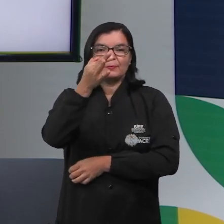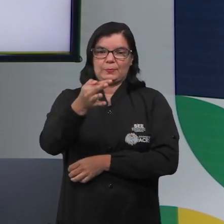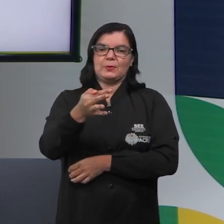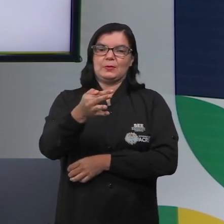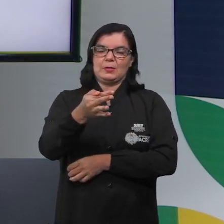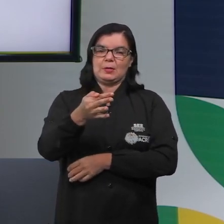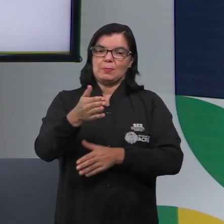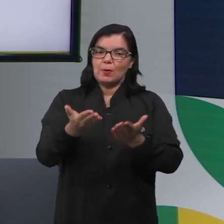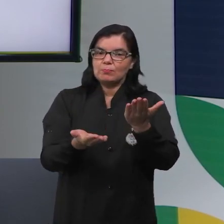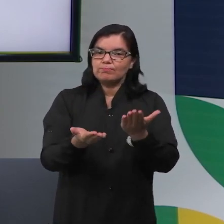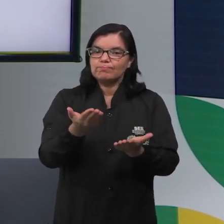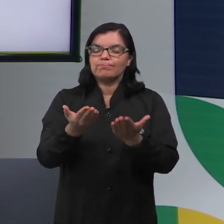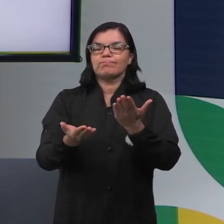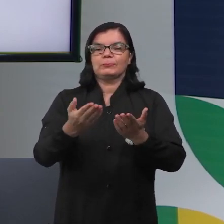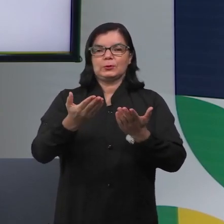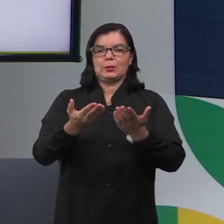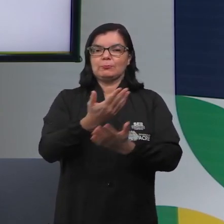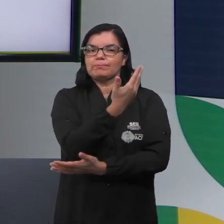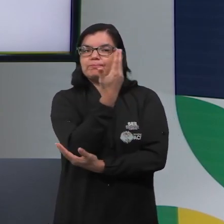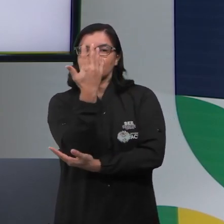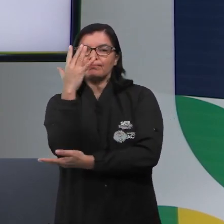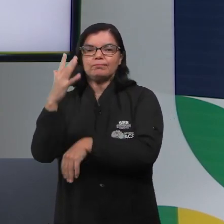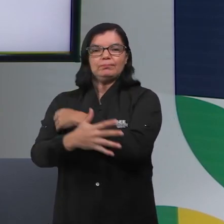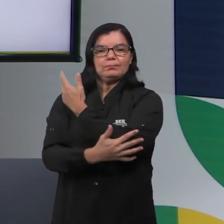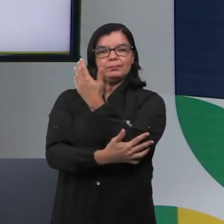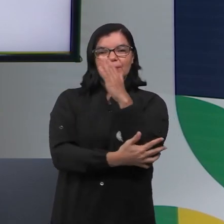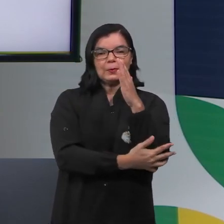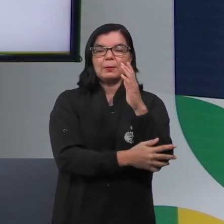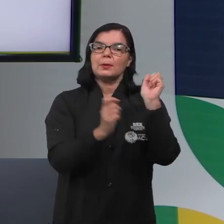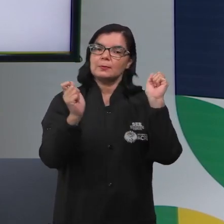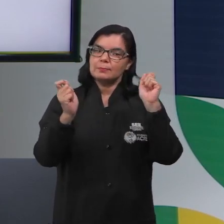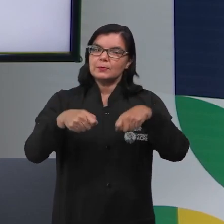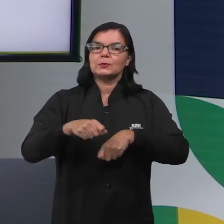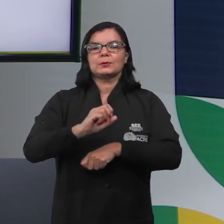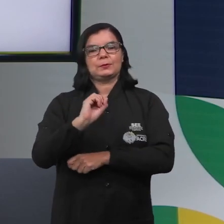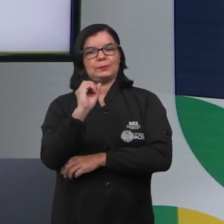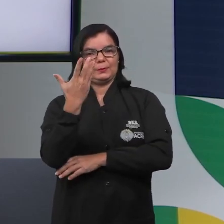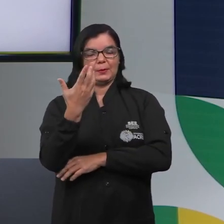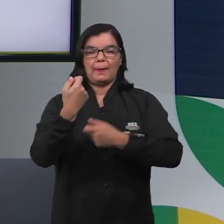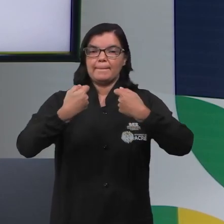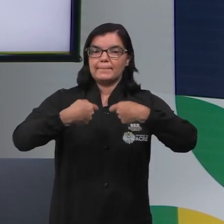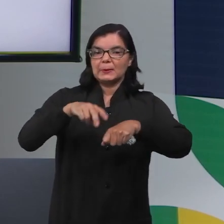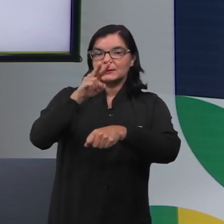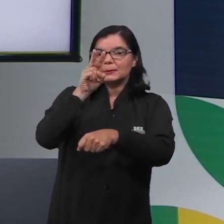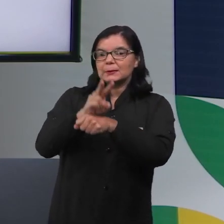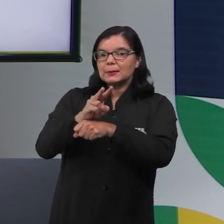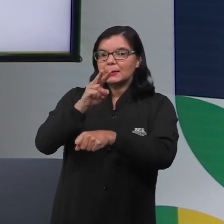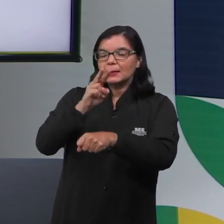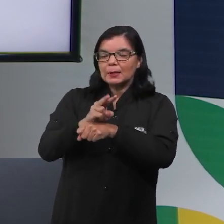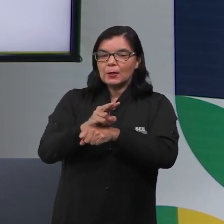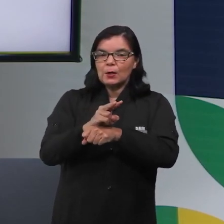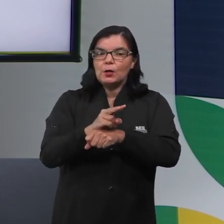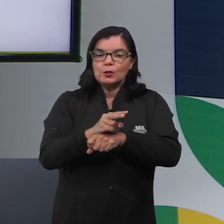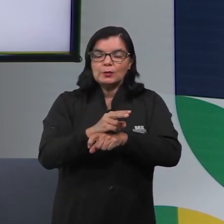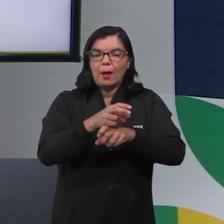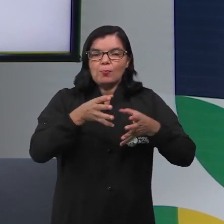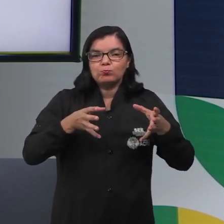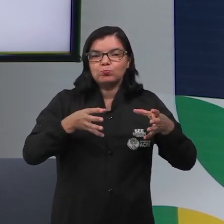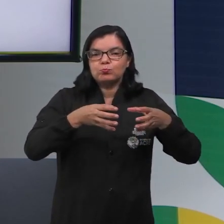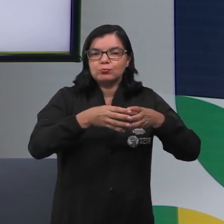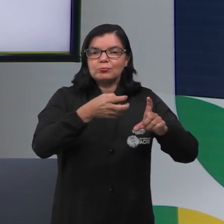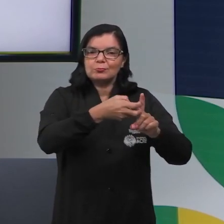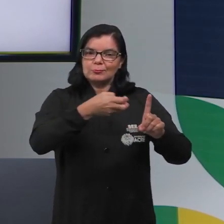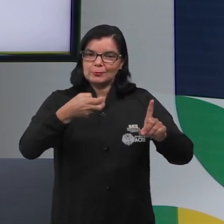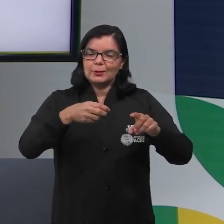com equilíbrio ambiental. E para que isso ocorra, precisamos preservar os povos indígenas e as